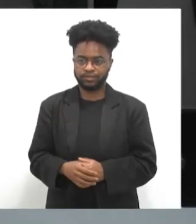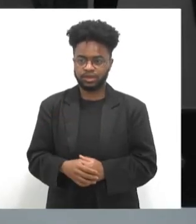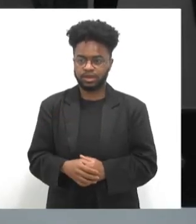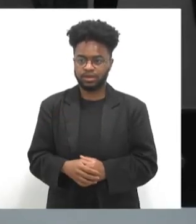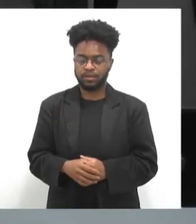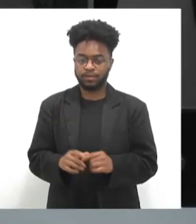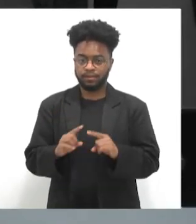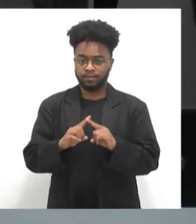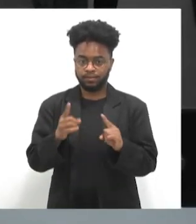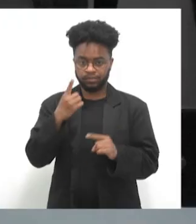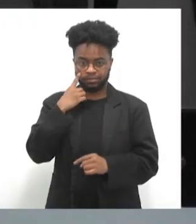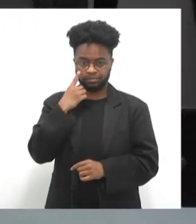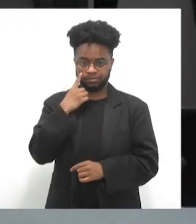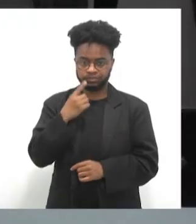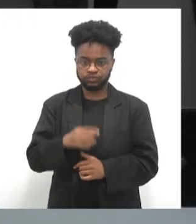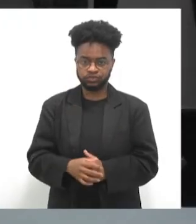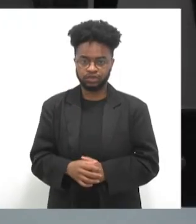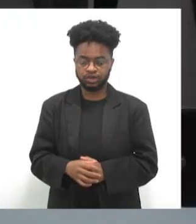a deputada